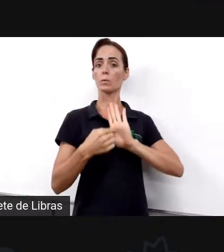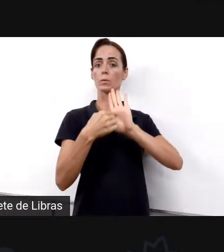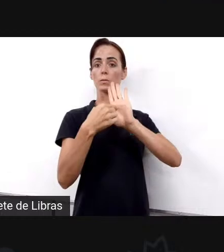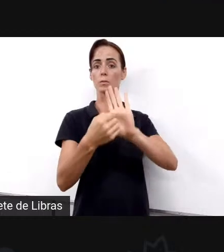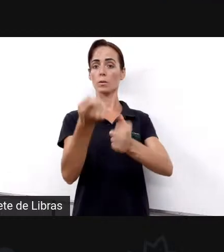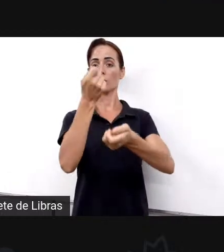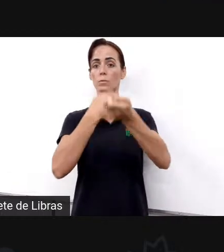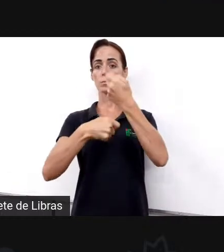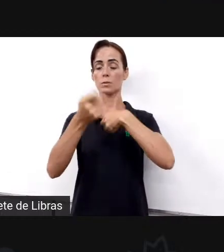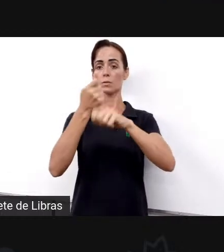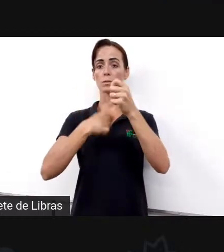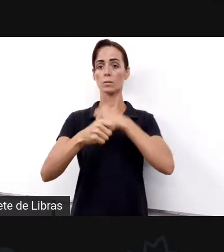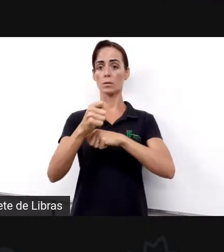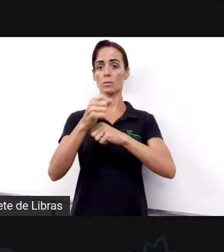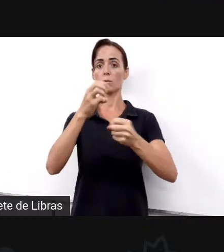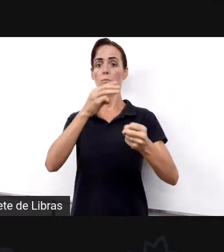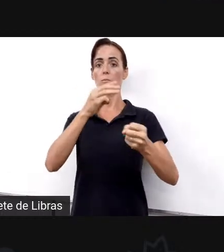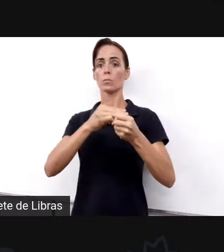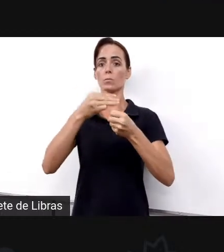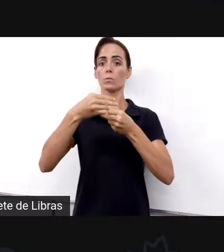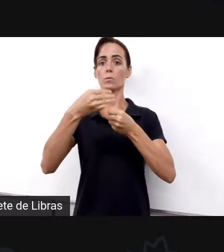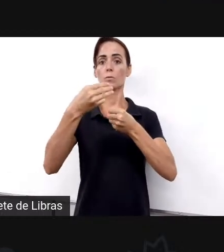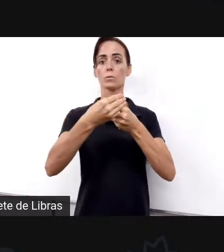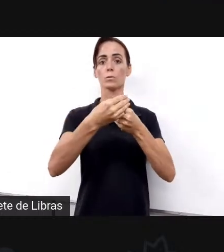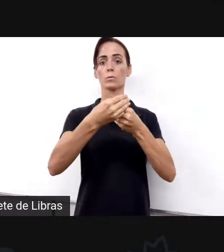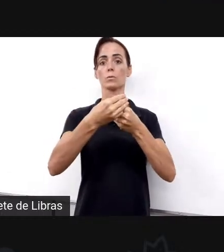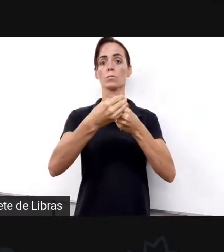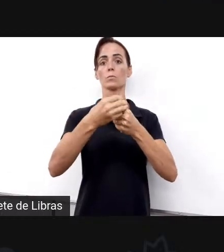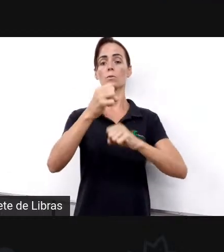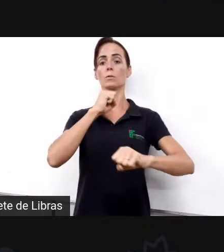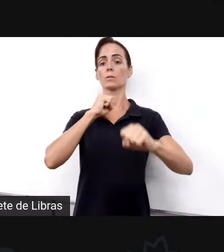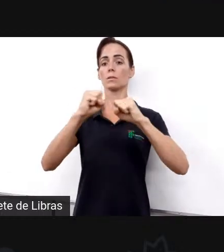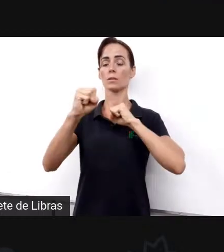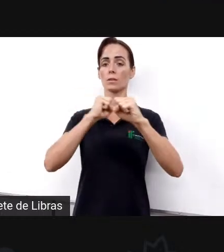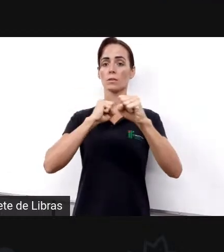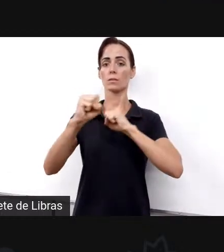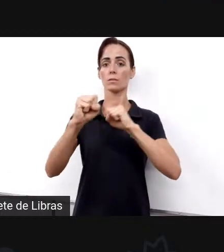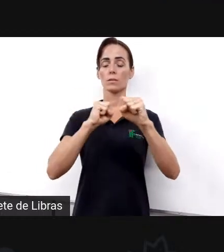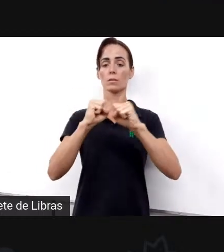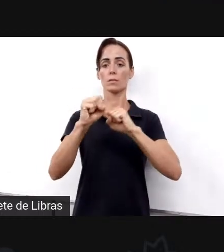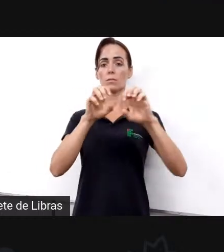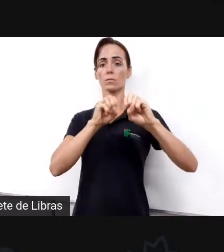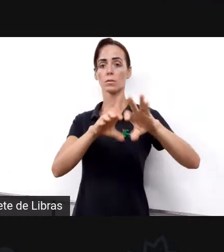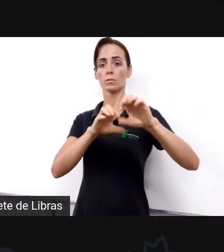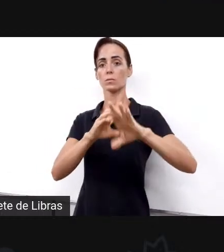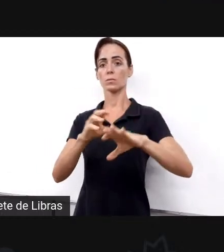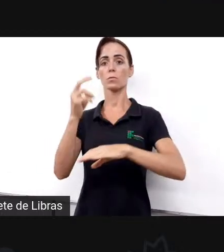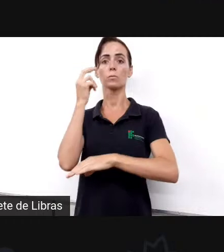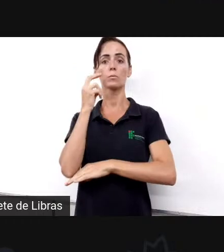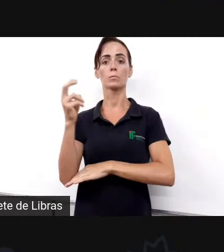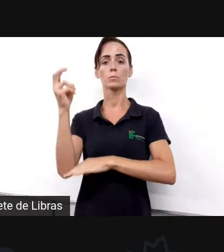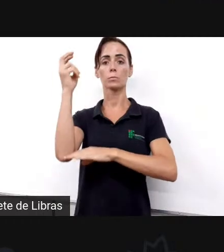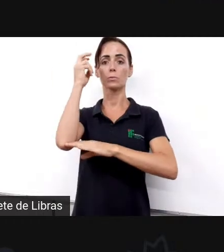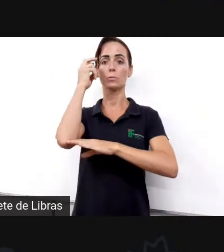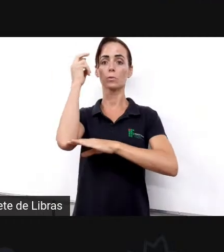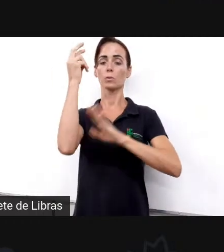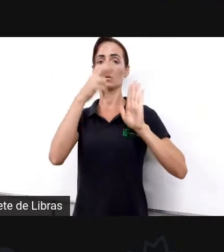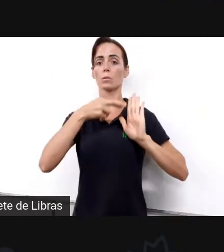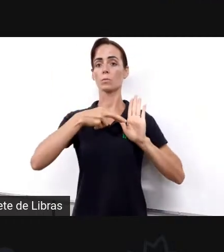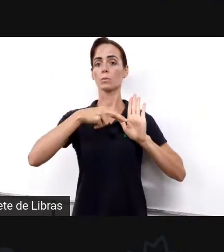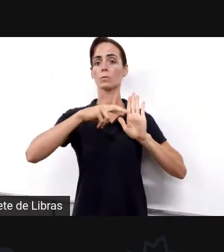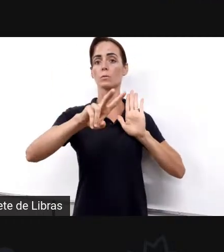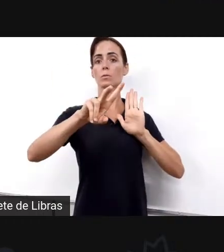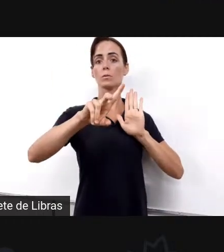municipal através da Secretaria Municipal de Educação e Cultura e represento o Legislativo de